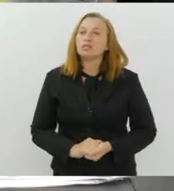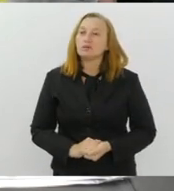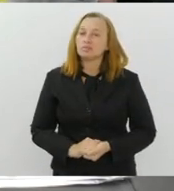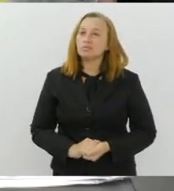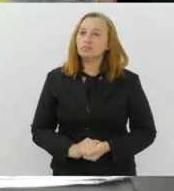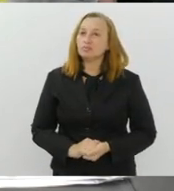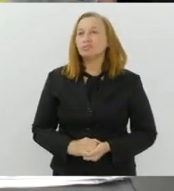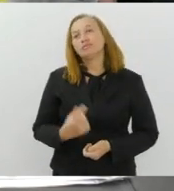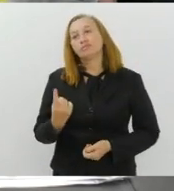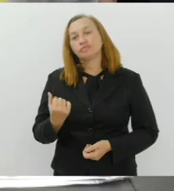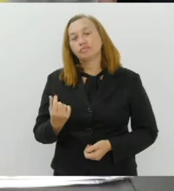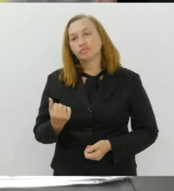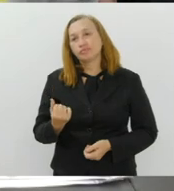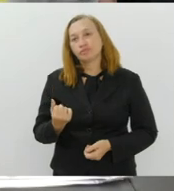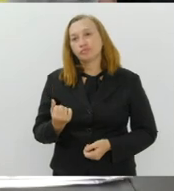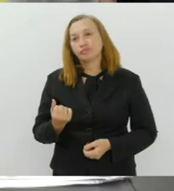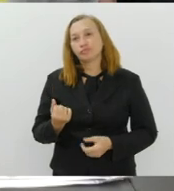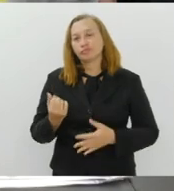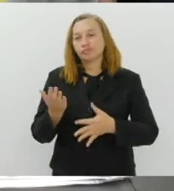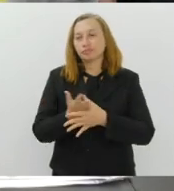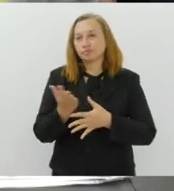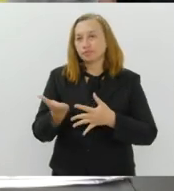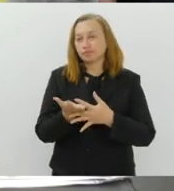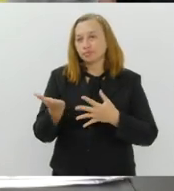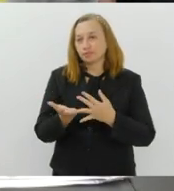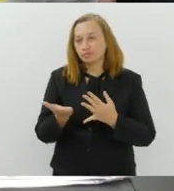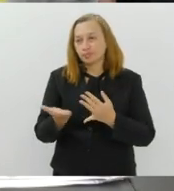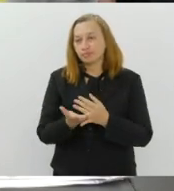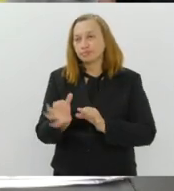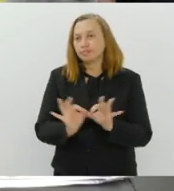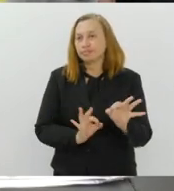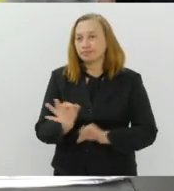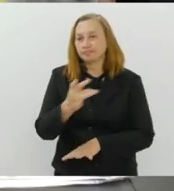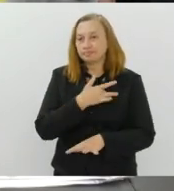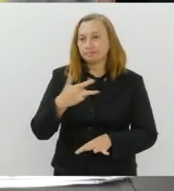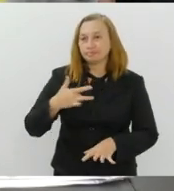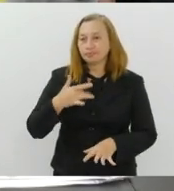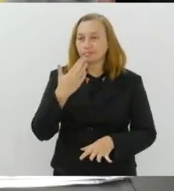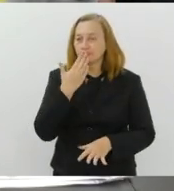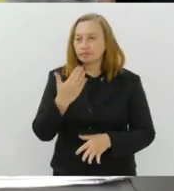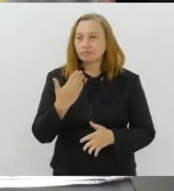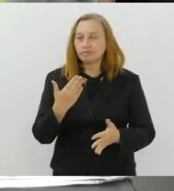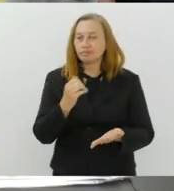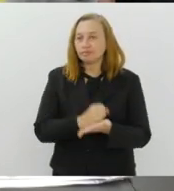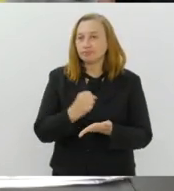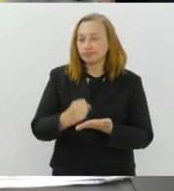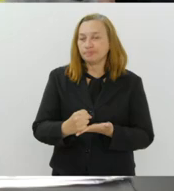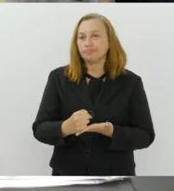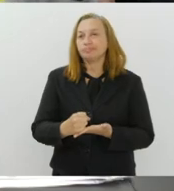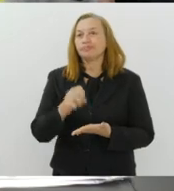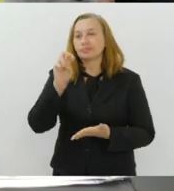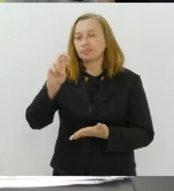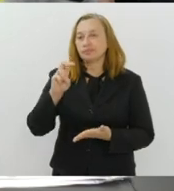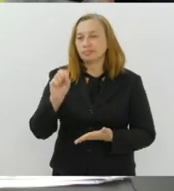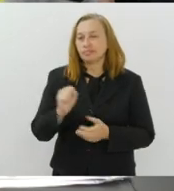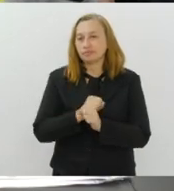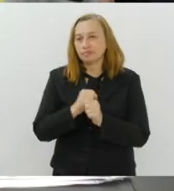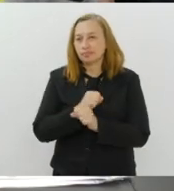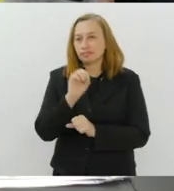composição do valor comercial de mensalidades dos planos por tipo de contratação e porte de contrato nos últimos